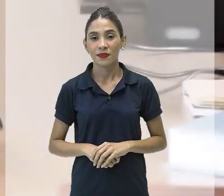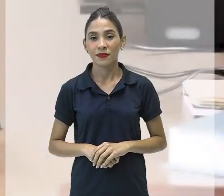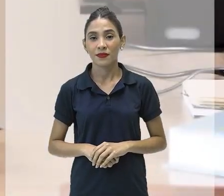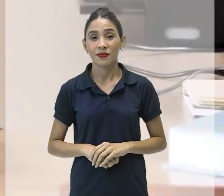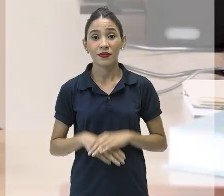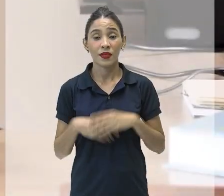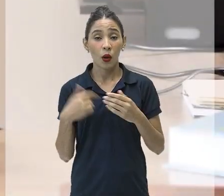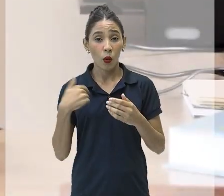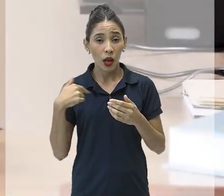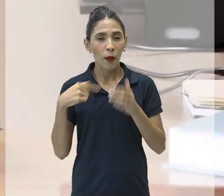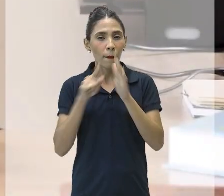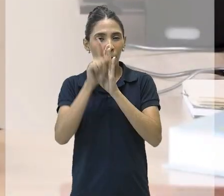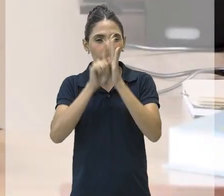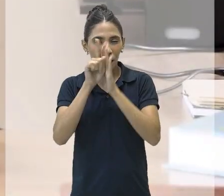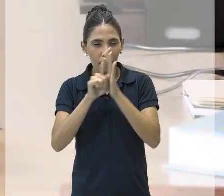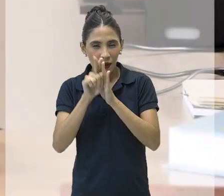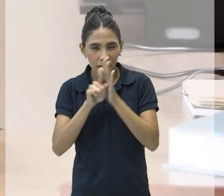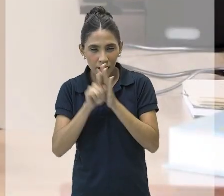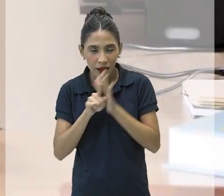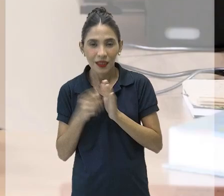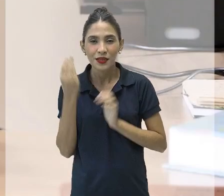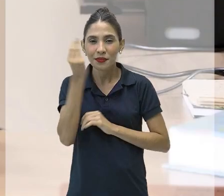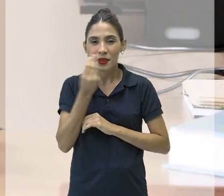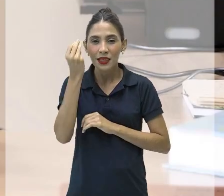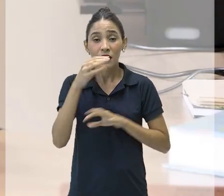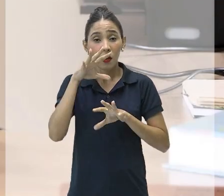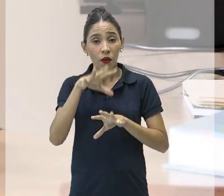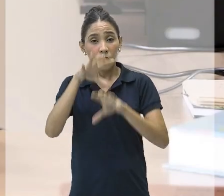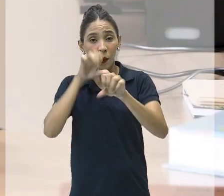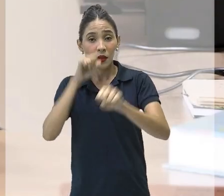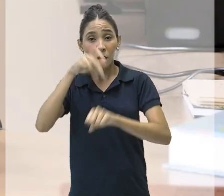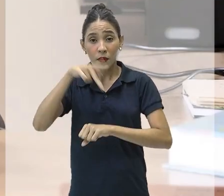Eu venho trabalhando ao longo da minha carreira com formação de professores